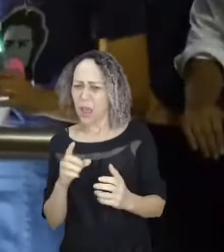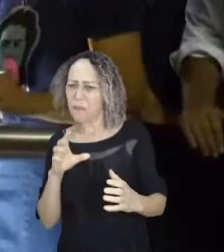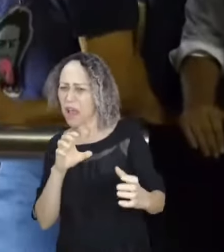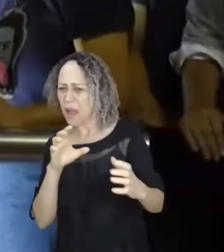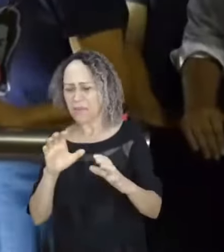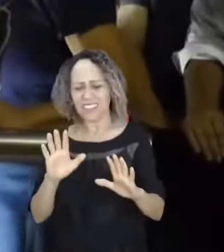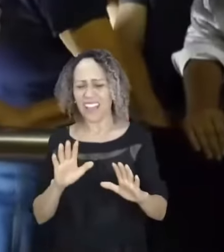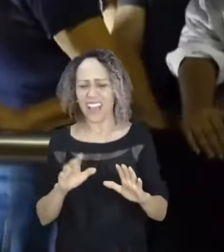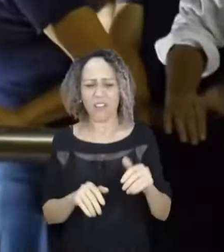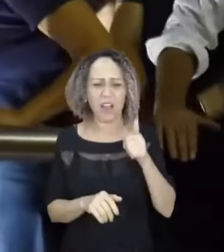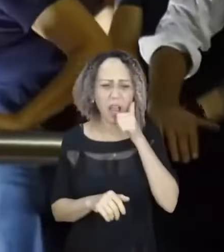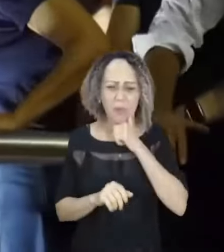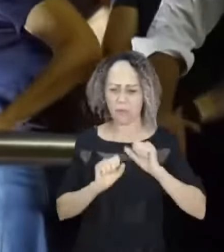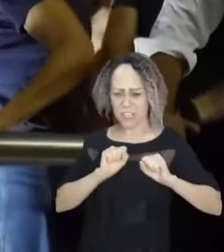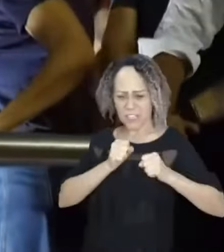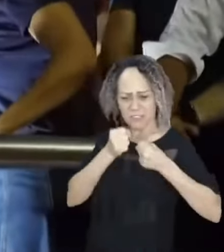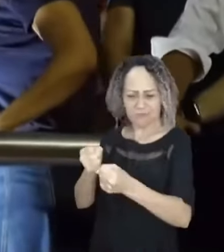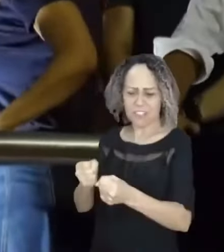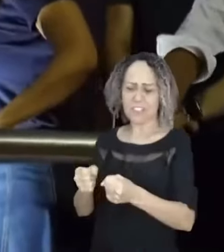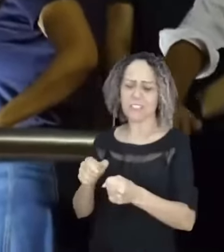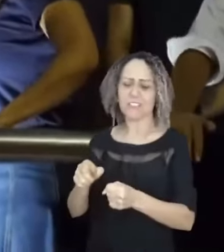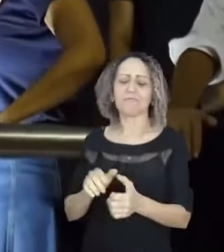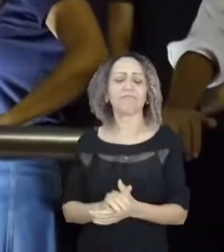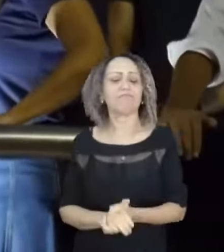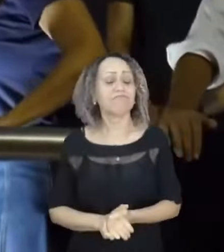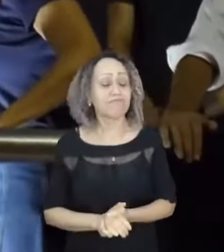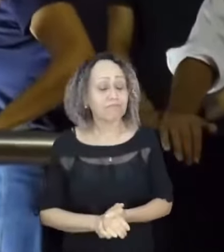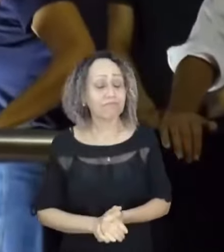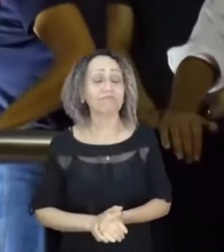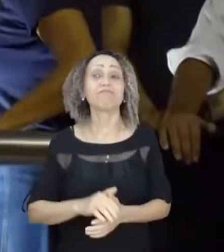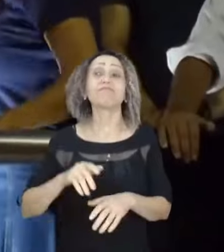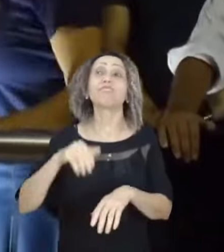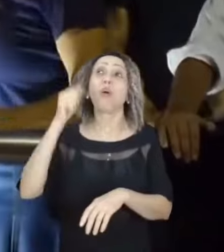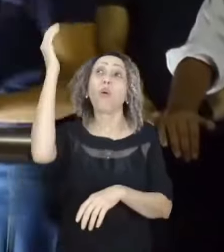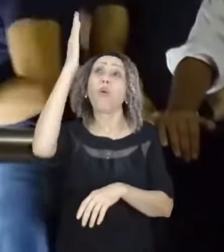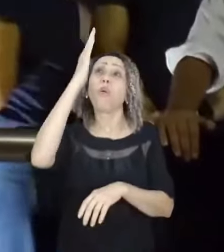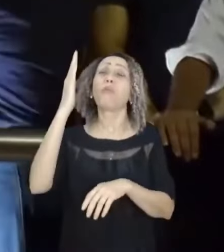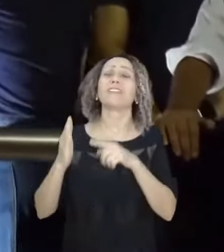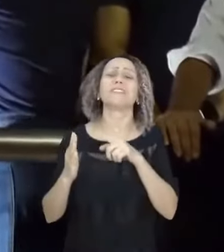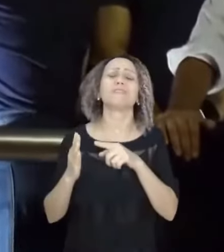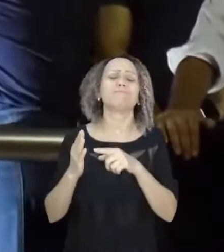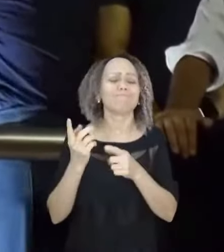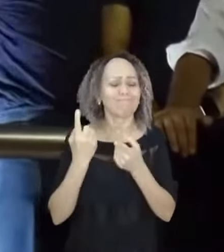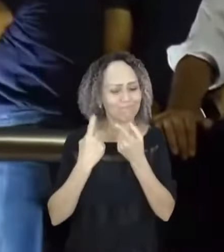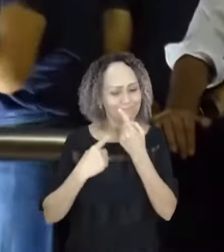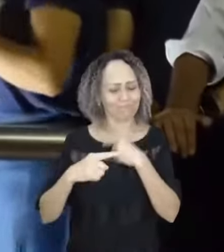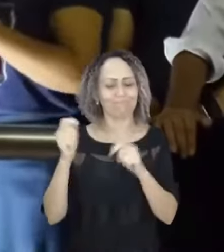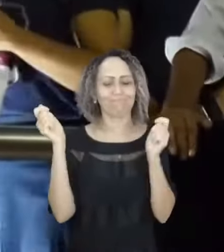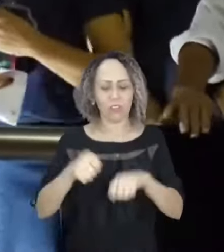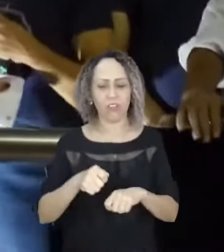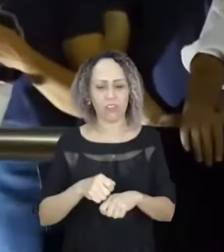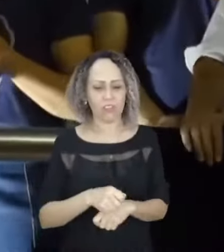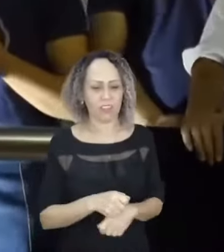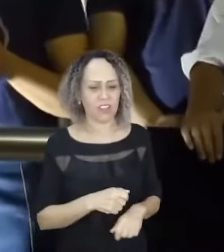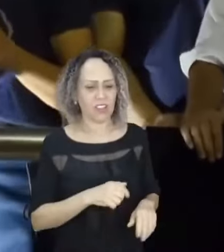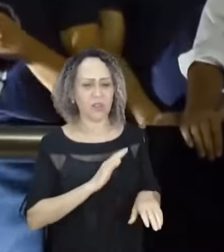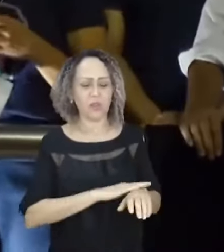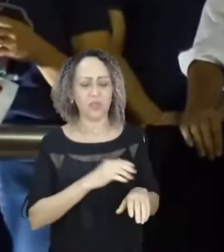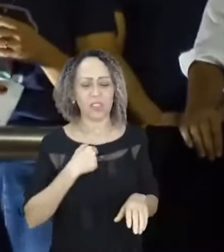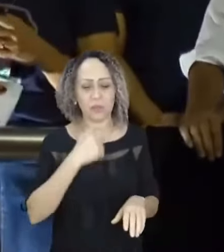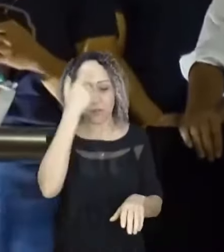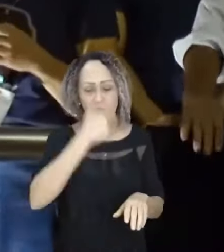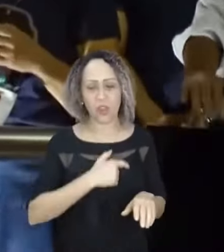esse país pode ser reconstruído. Eu tenho orgulho do tempo que eu fui presidente da